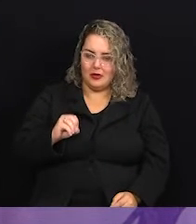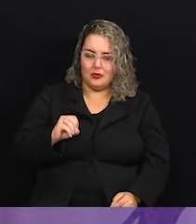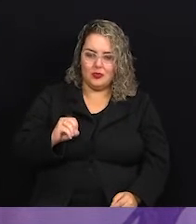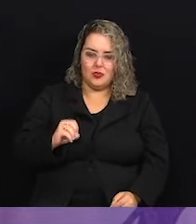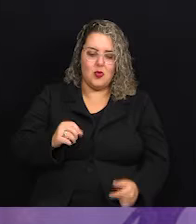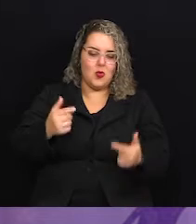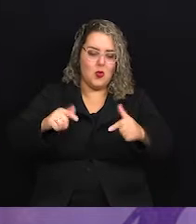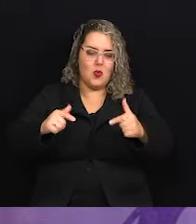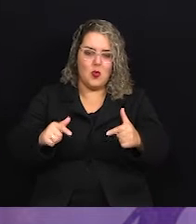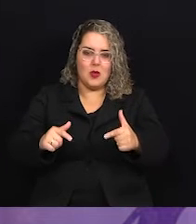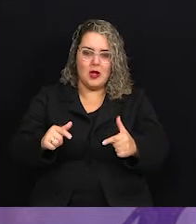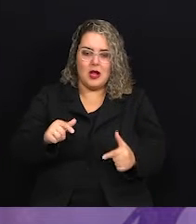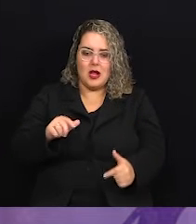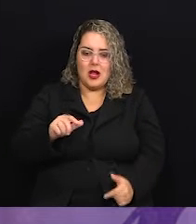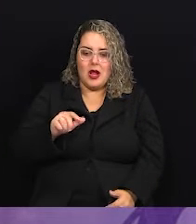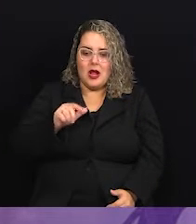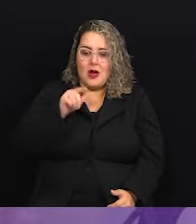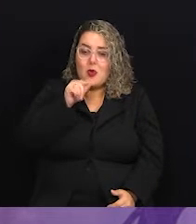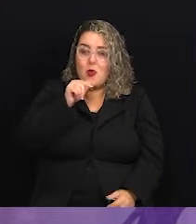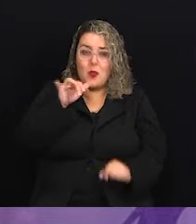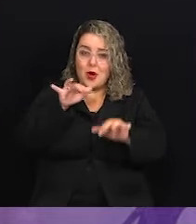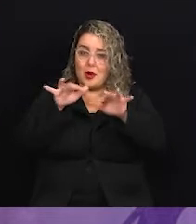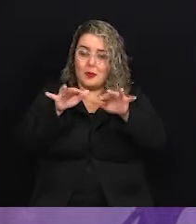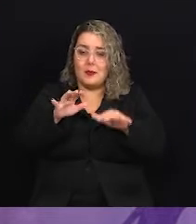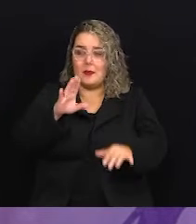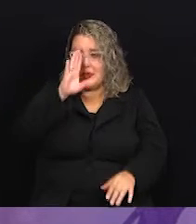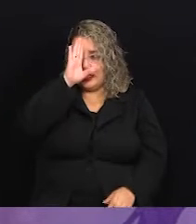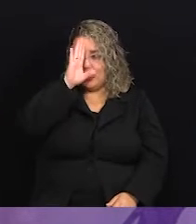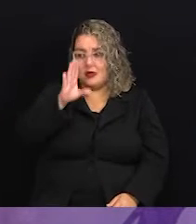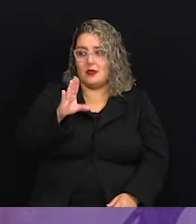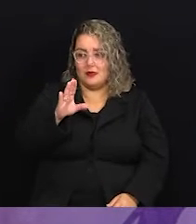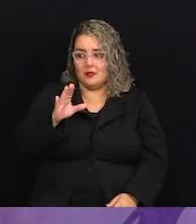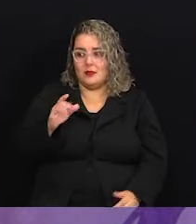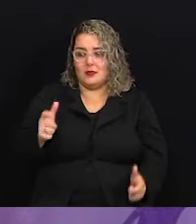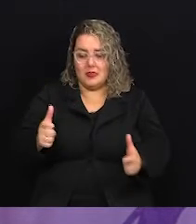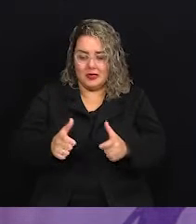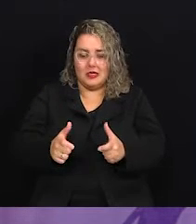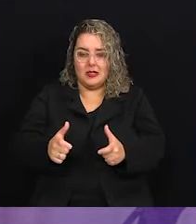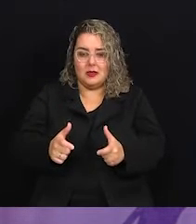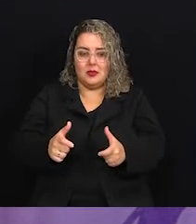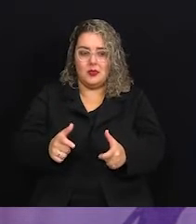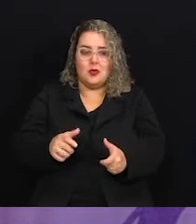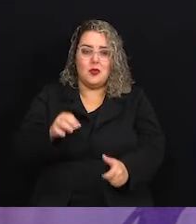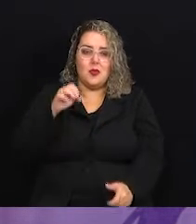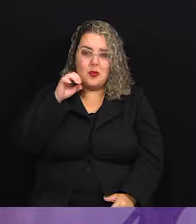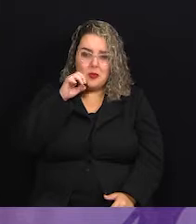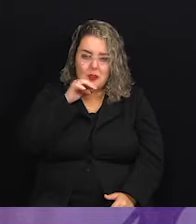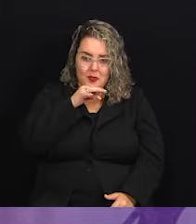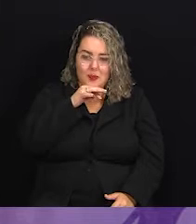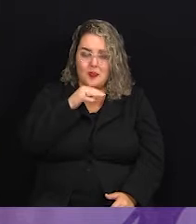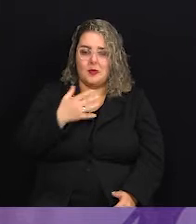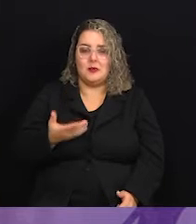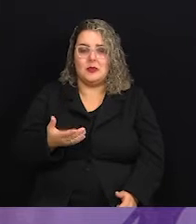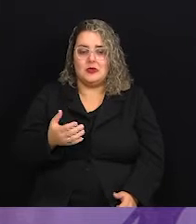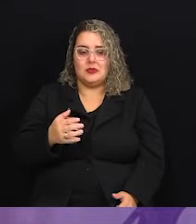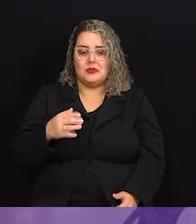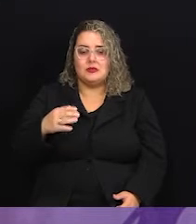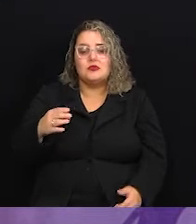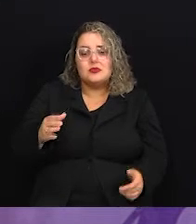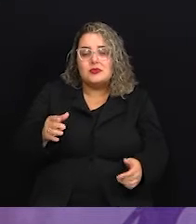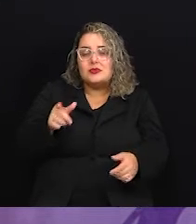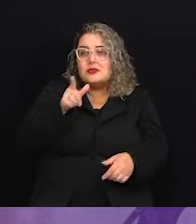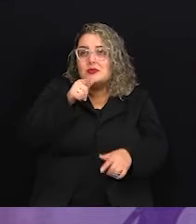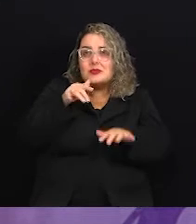ama ambiente úmido e principalmente esse microambiente úmido e quente, e ele vai